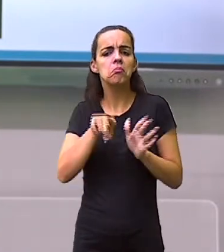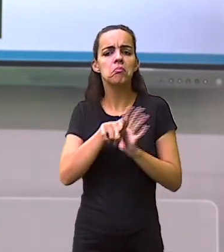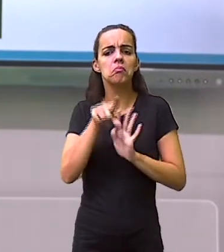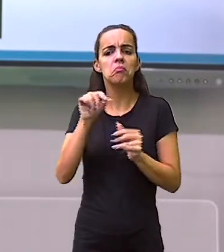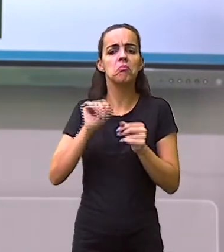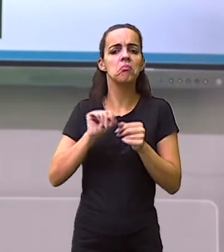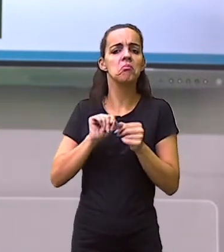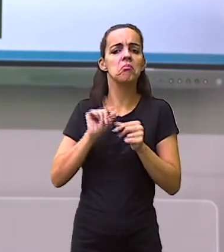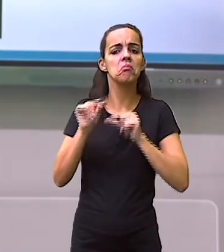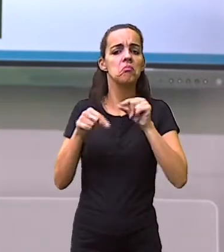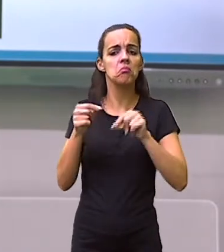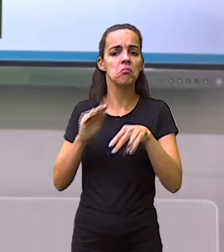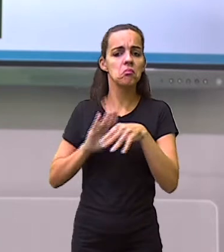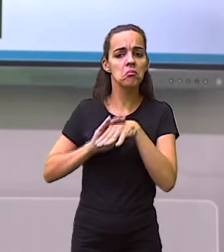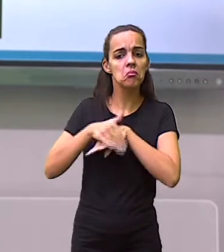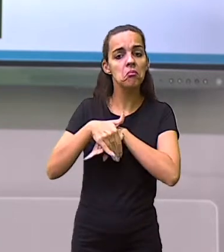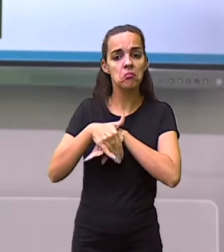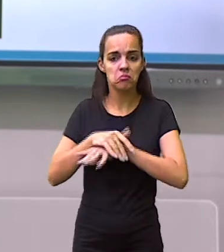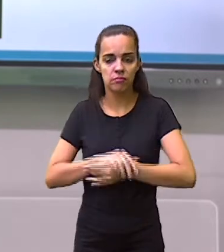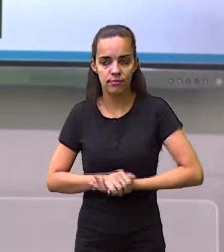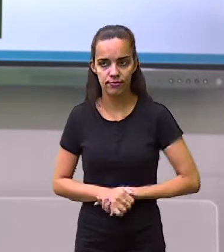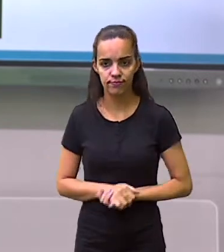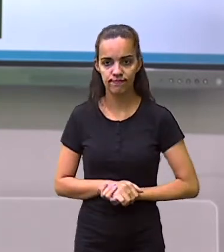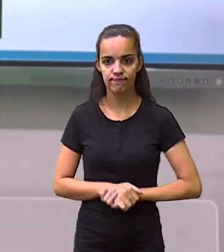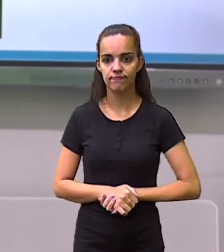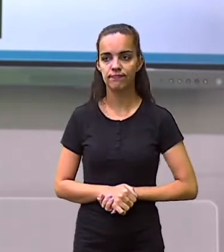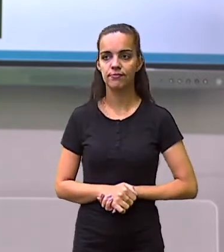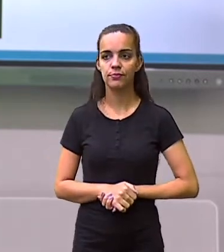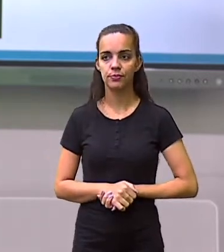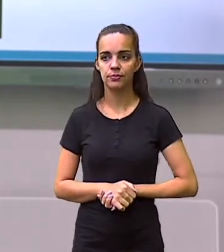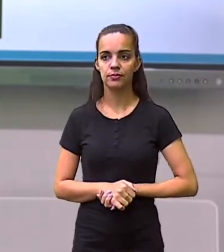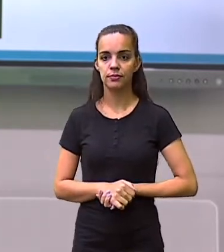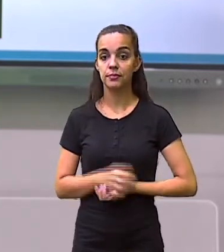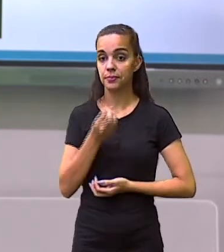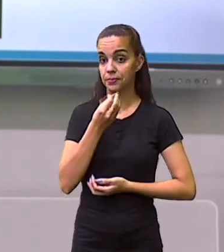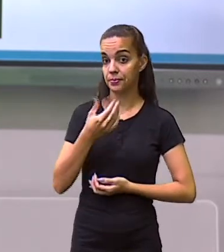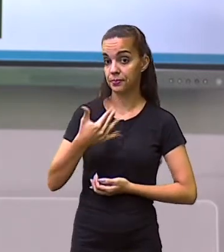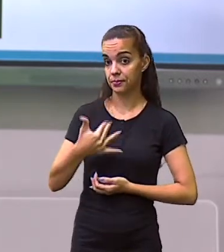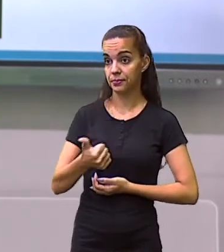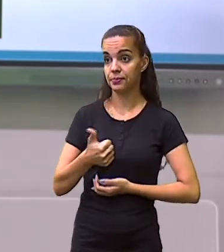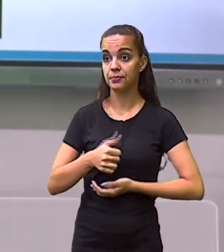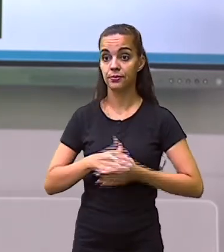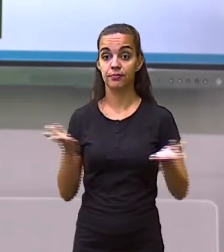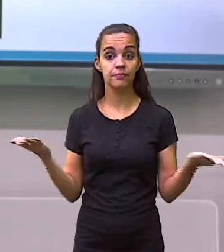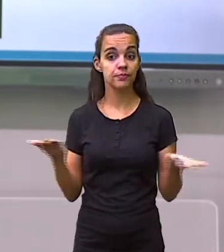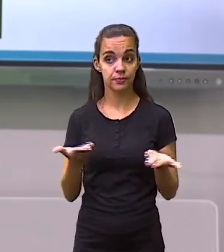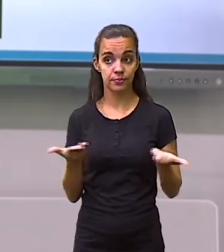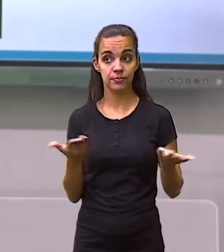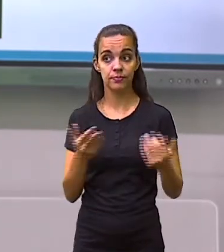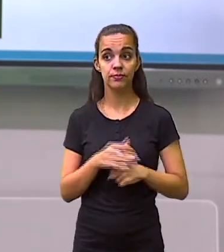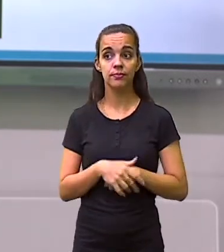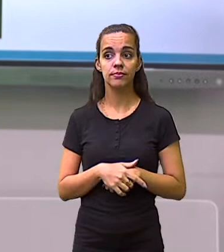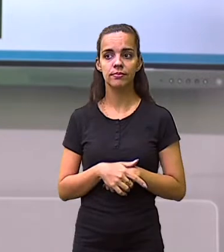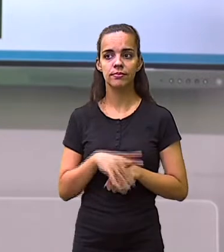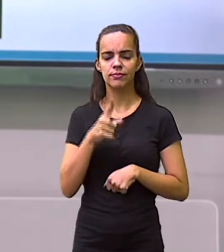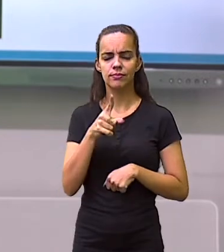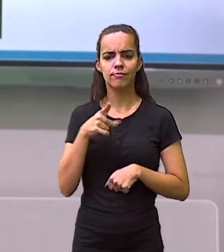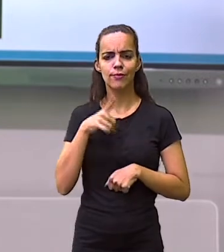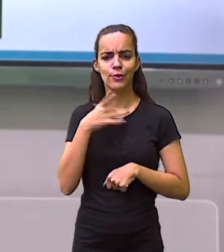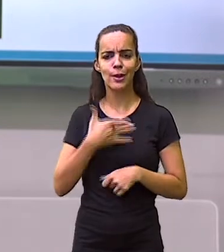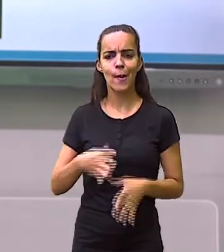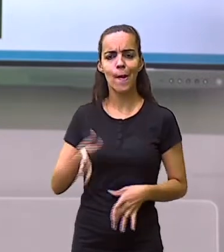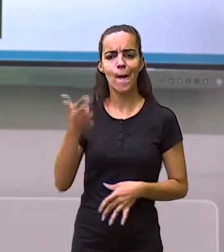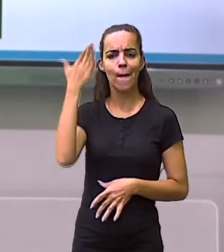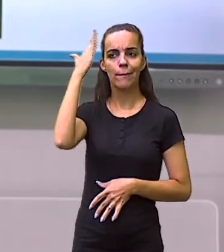desenvolve no período da noite? Muito bem. Agora você